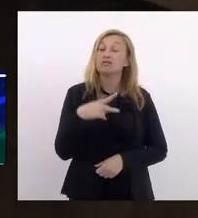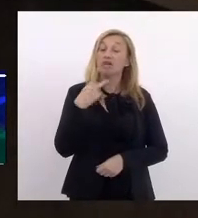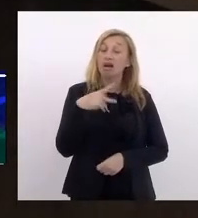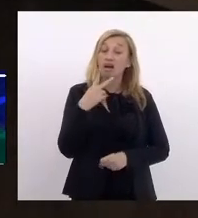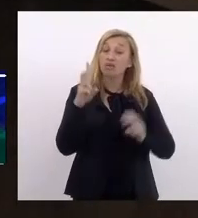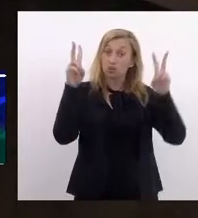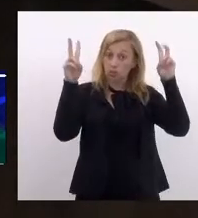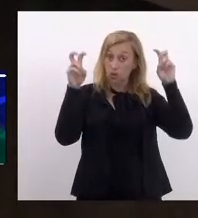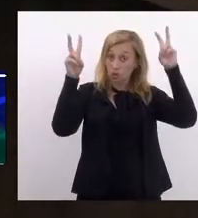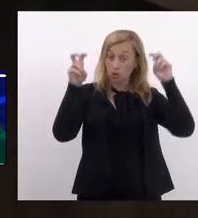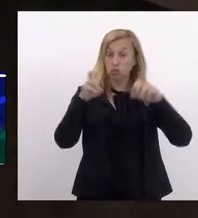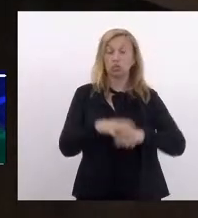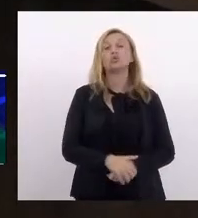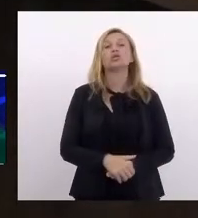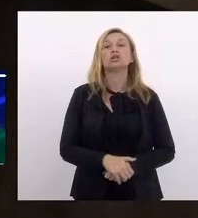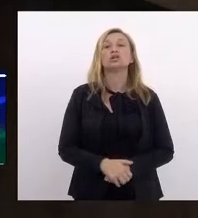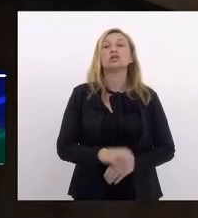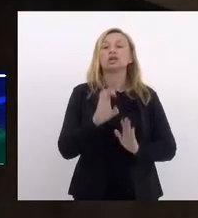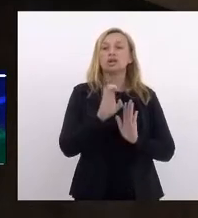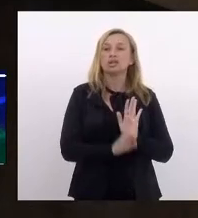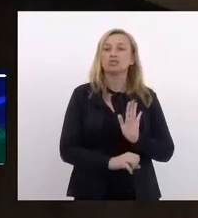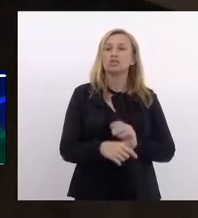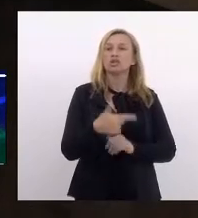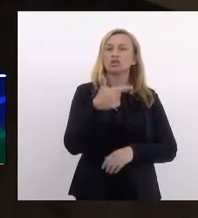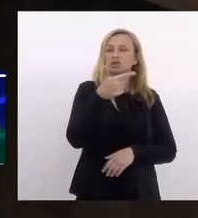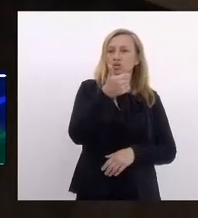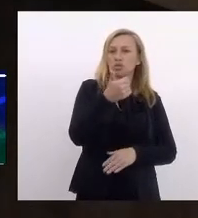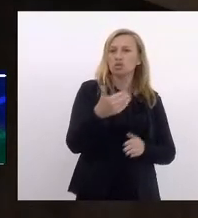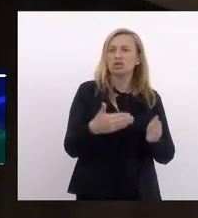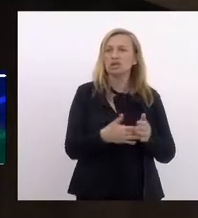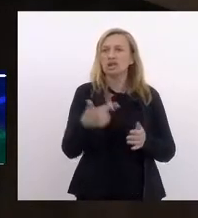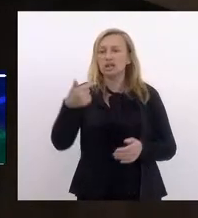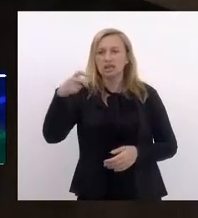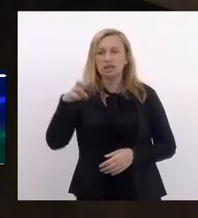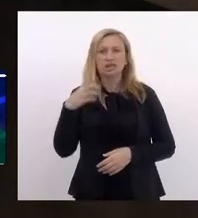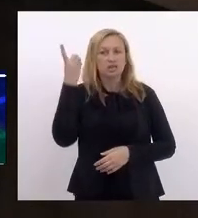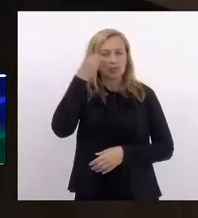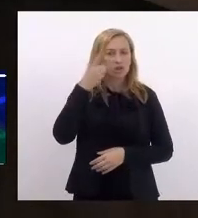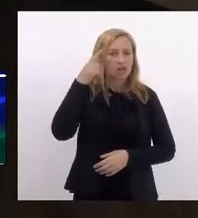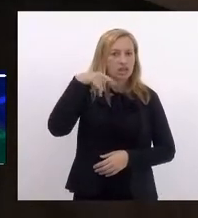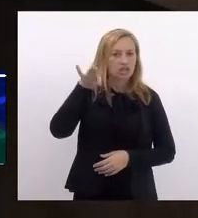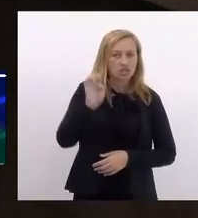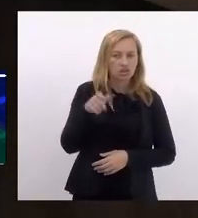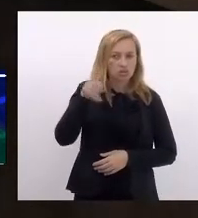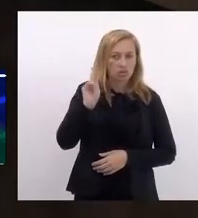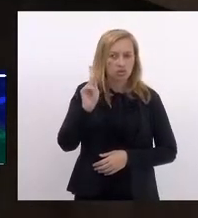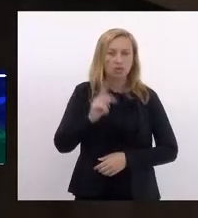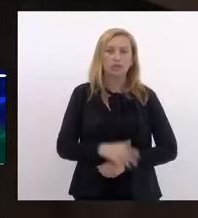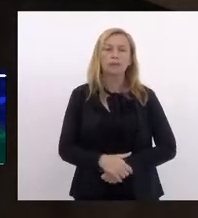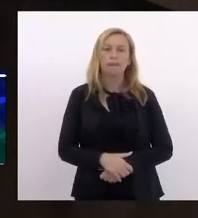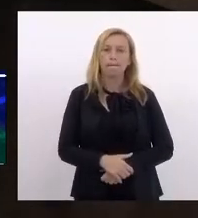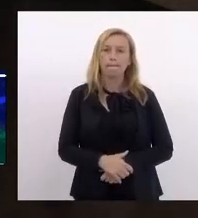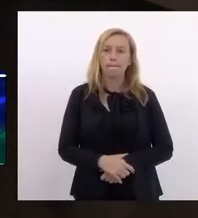respeito às emendas de 12 a 15 do deputado Alexandre Knoploch.